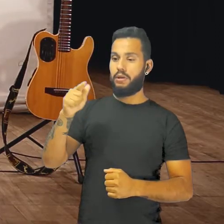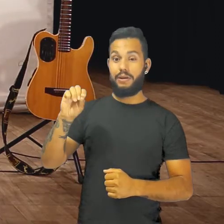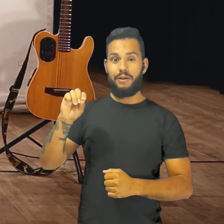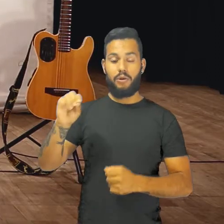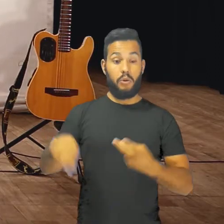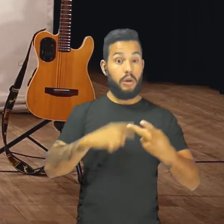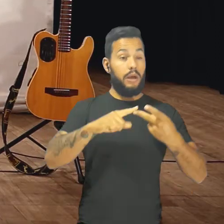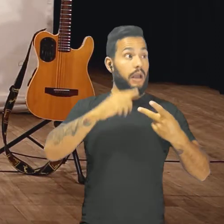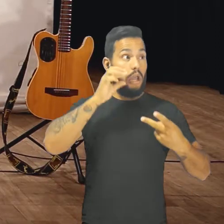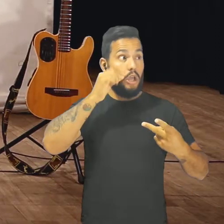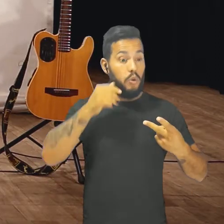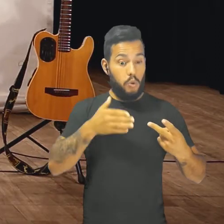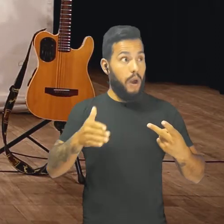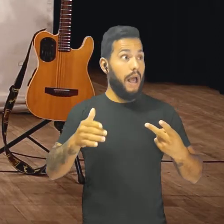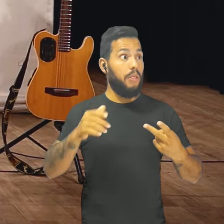Parmesão.